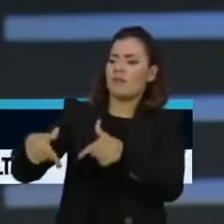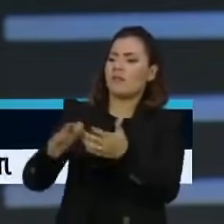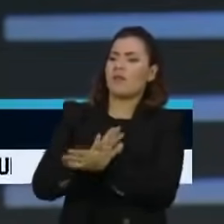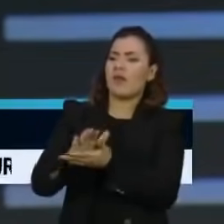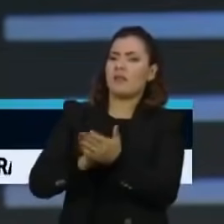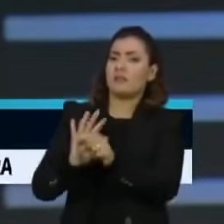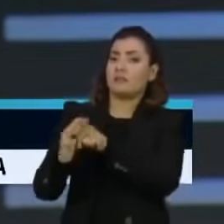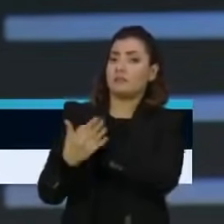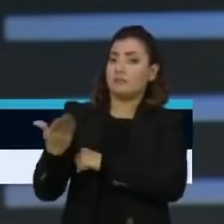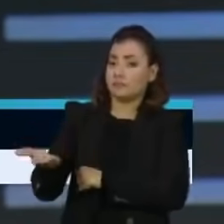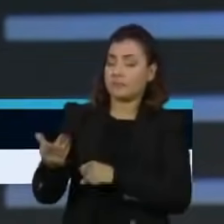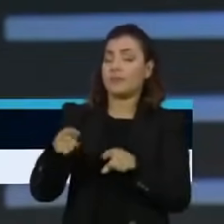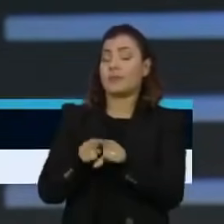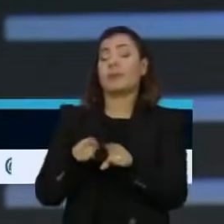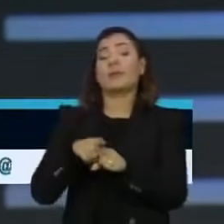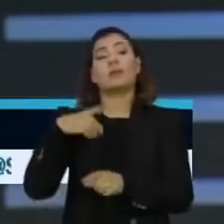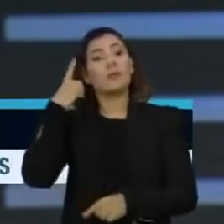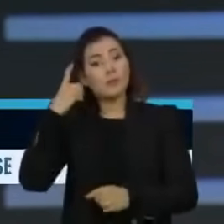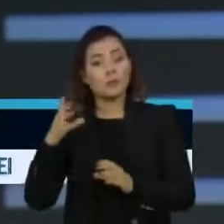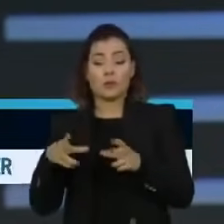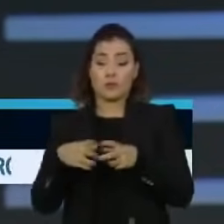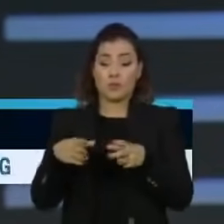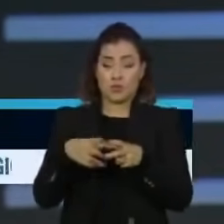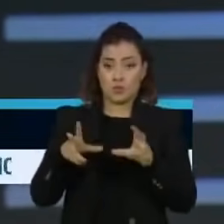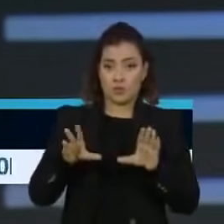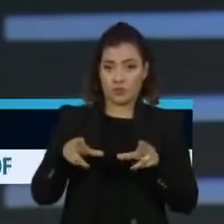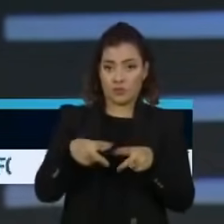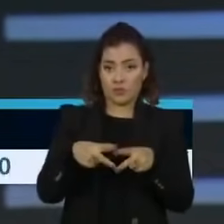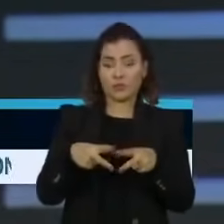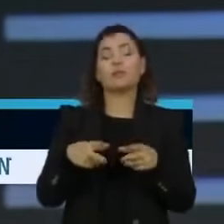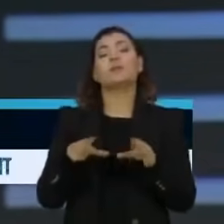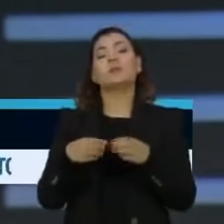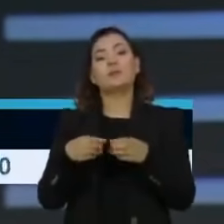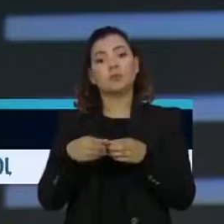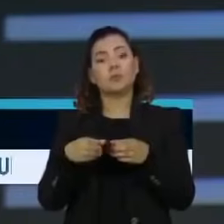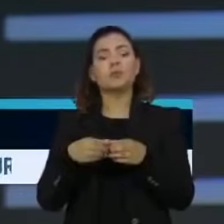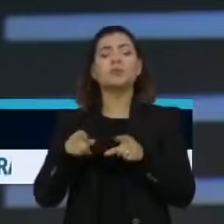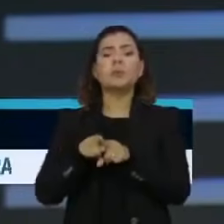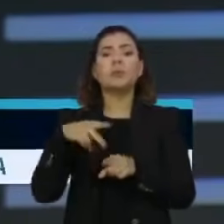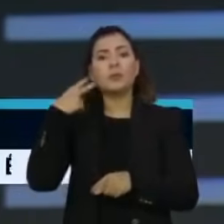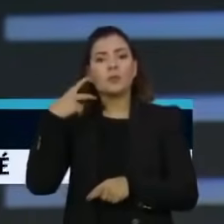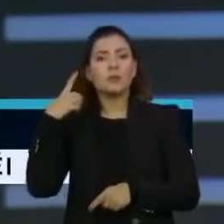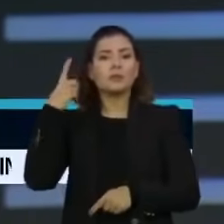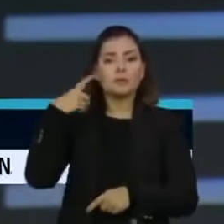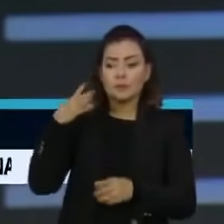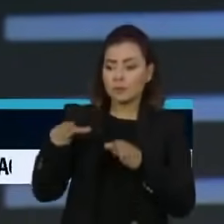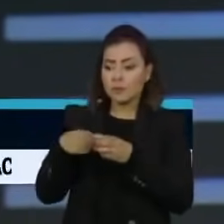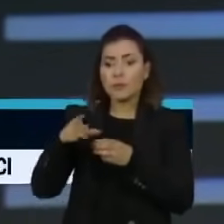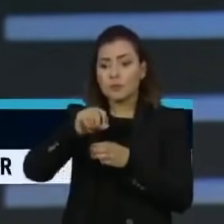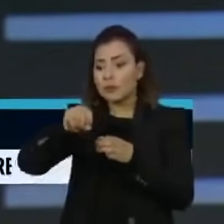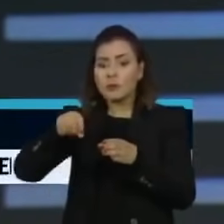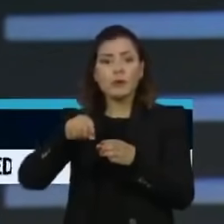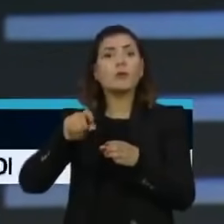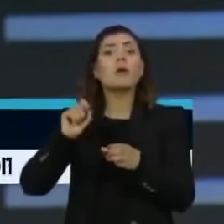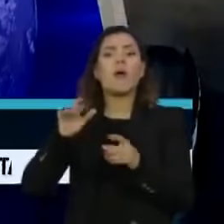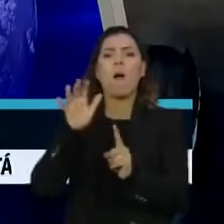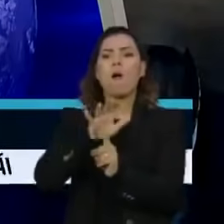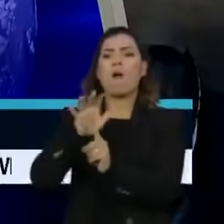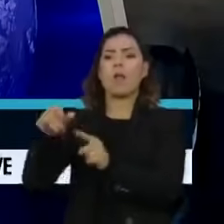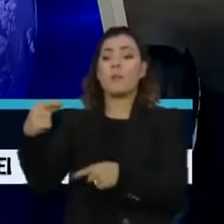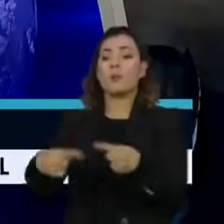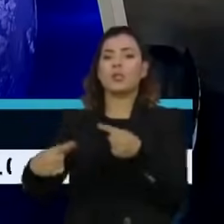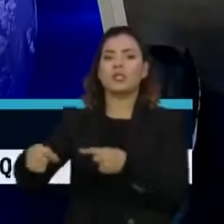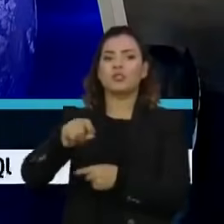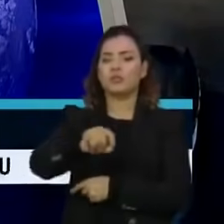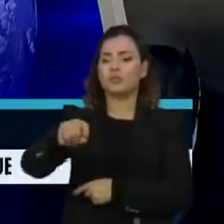assuntos da Câmara de Deputados e da Câmara de Vereadores ele pelo menos consiga criar uma pressão para que os